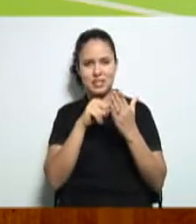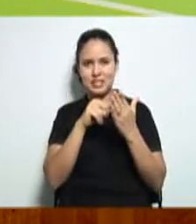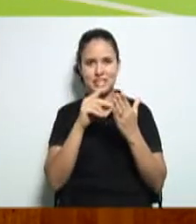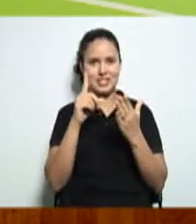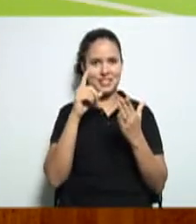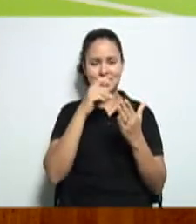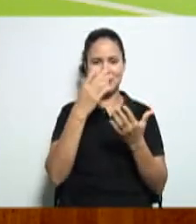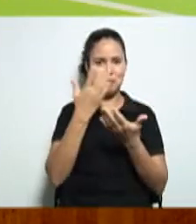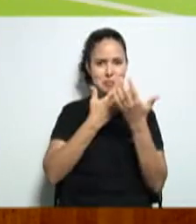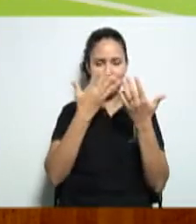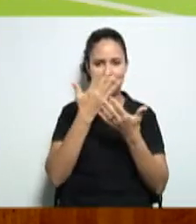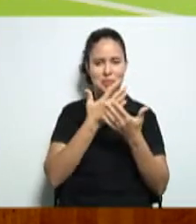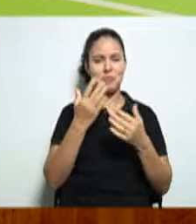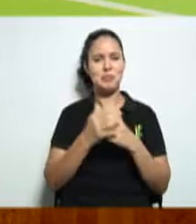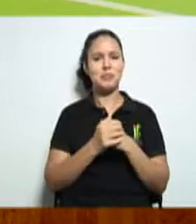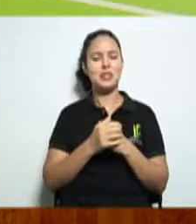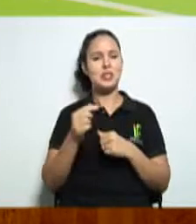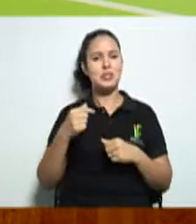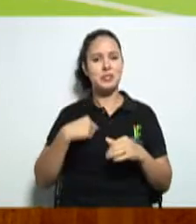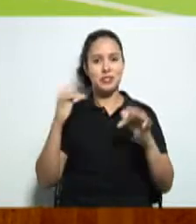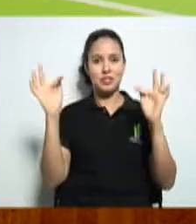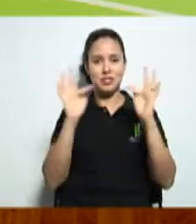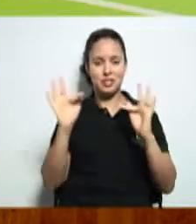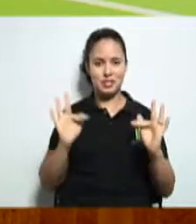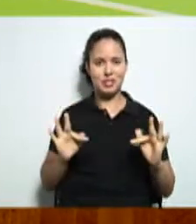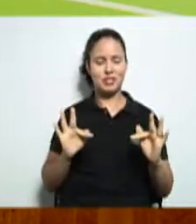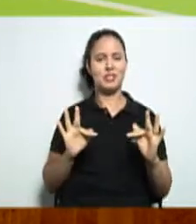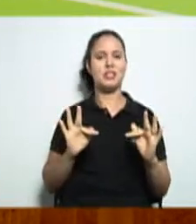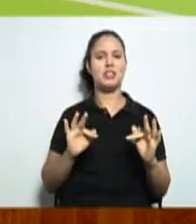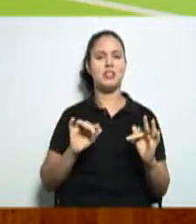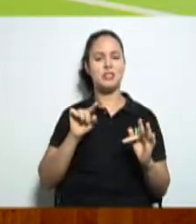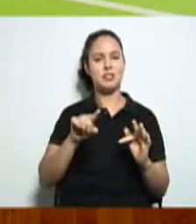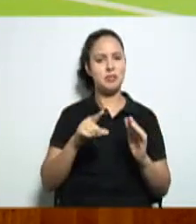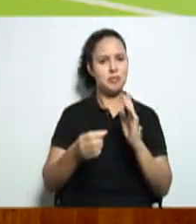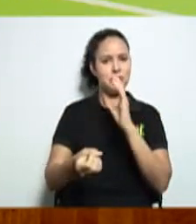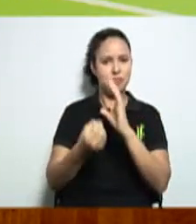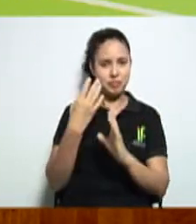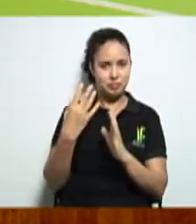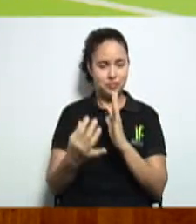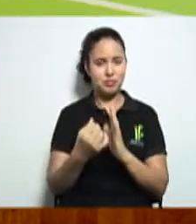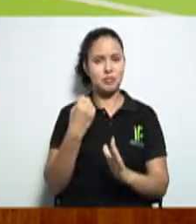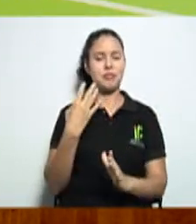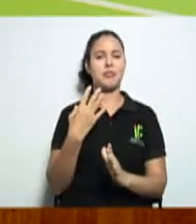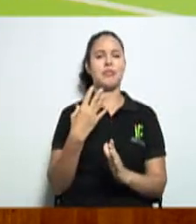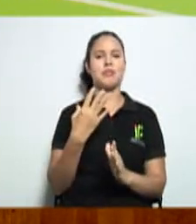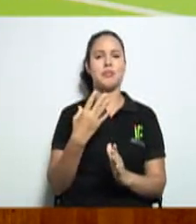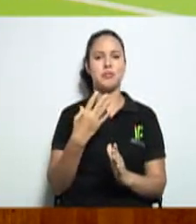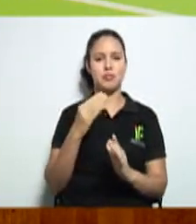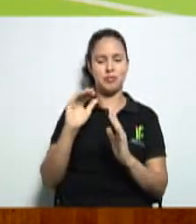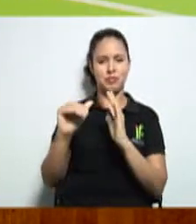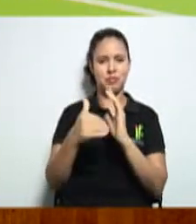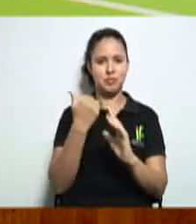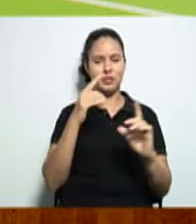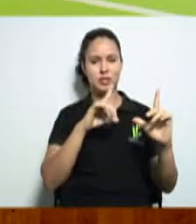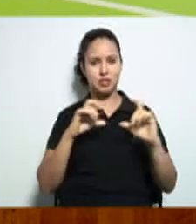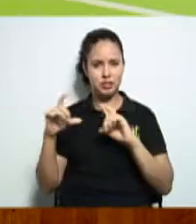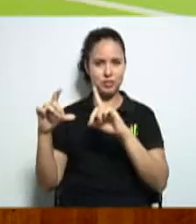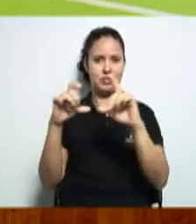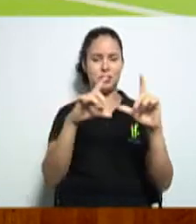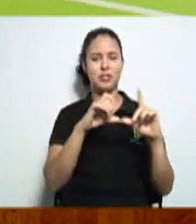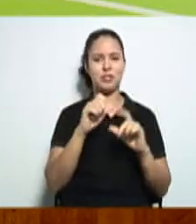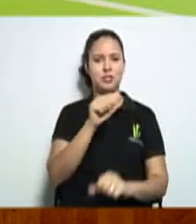enxergar as respostas, mas eu estou assim super feliz de ver a participação do pessoal, sabe? Eles estão postando as fotos dos